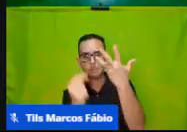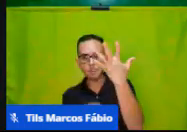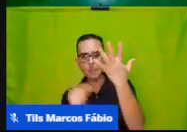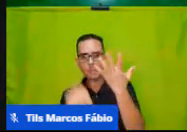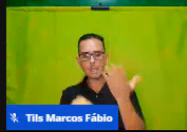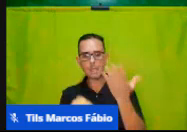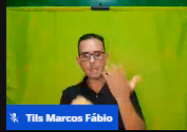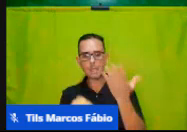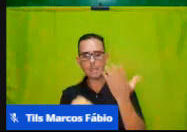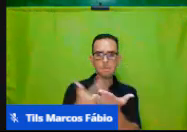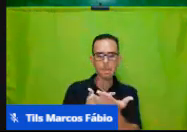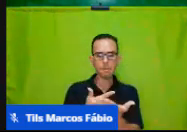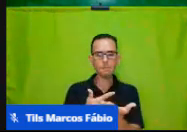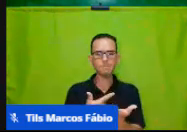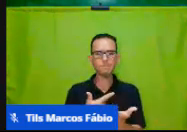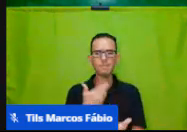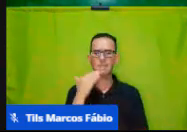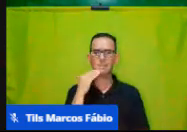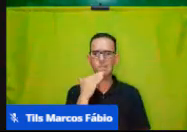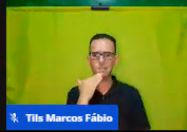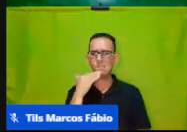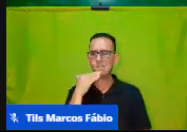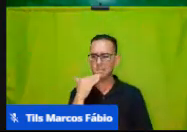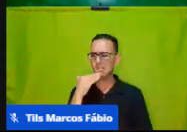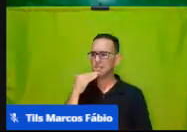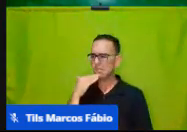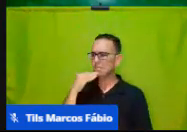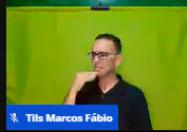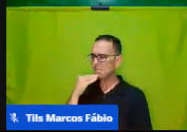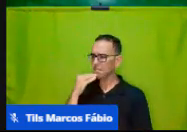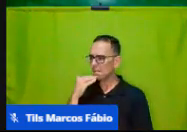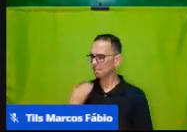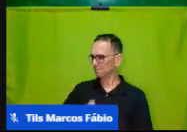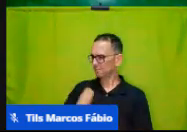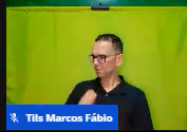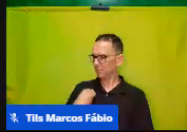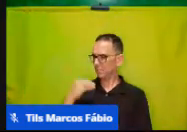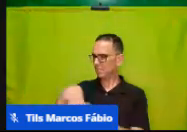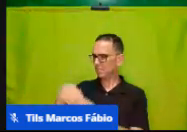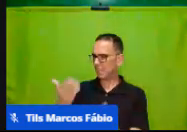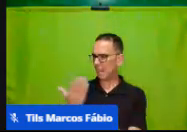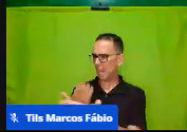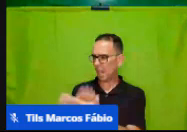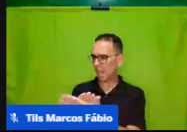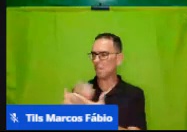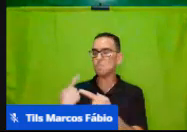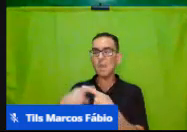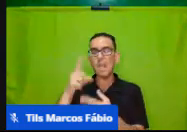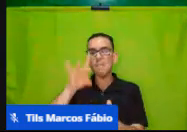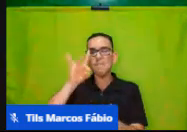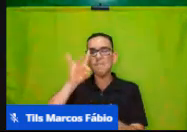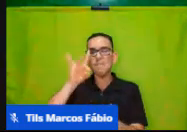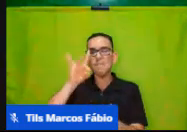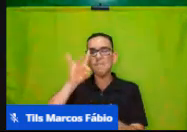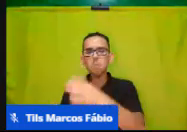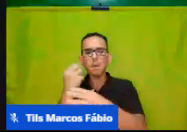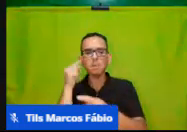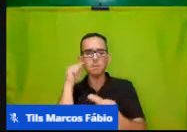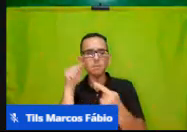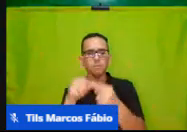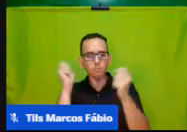e que fugiam um pouco daquela realidade da sala de aula, que, ao nosso ver, ao construir esse caderno aqui, nós